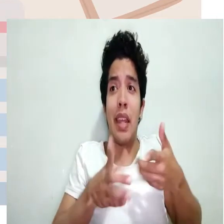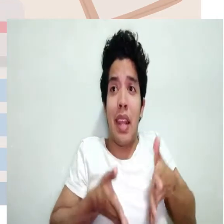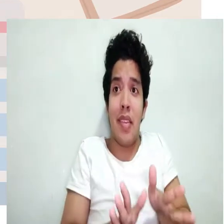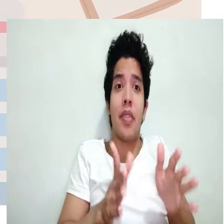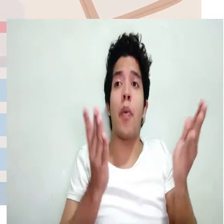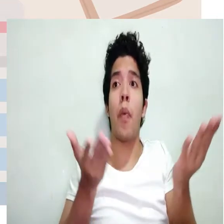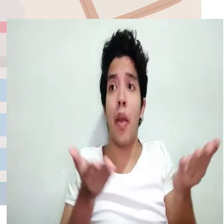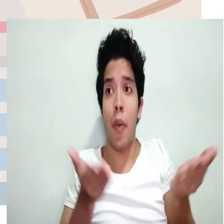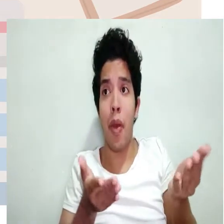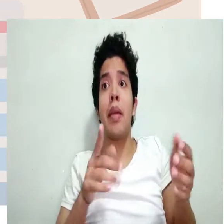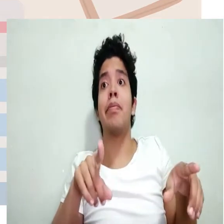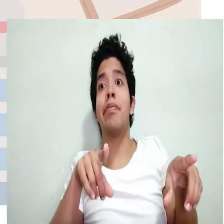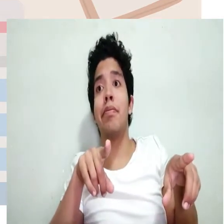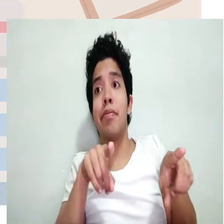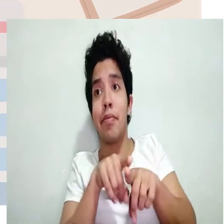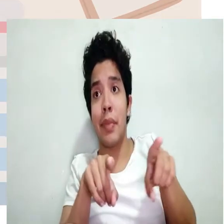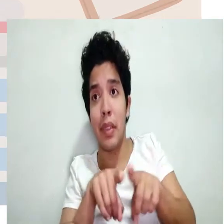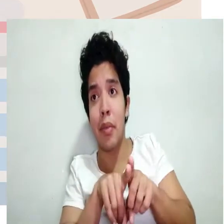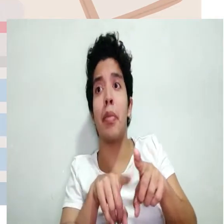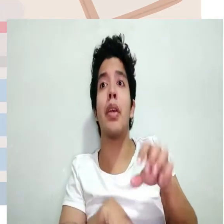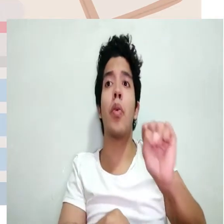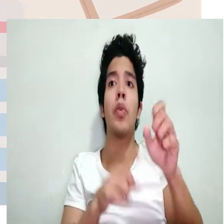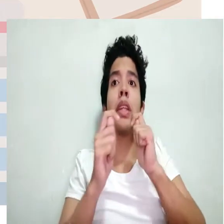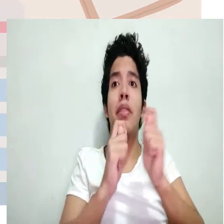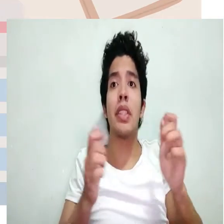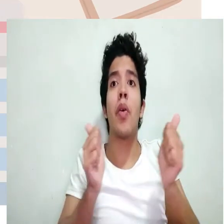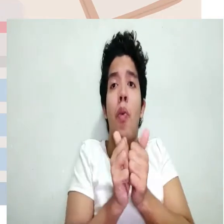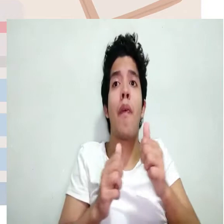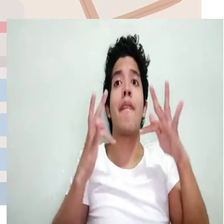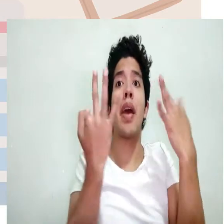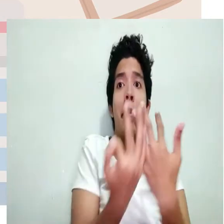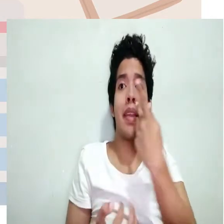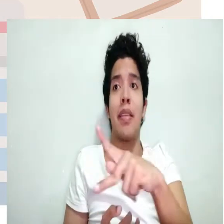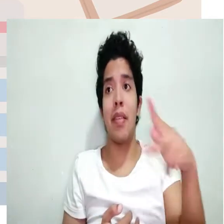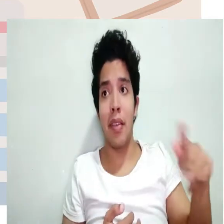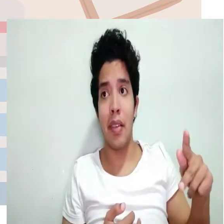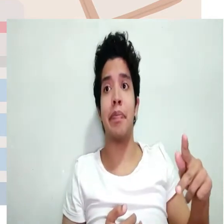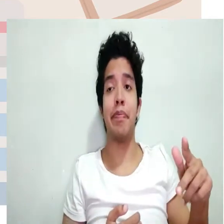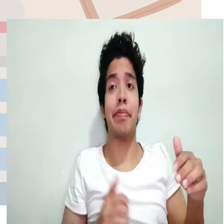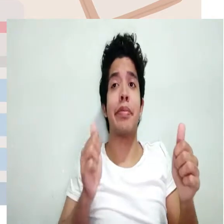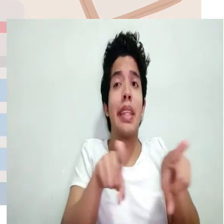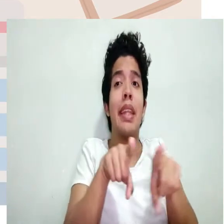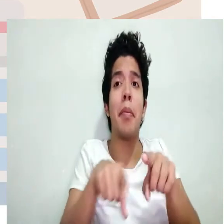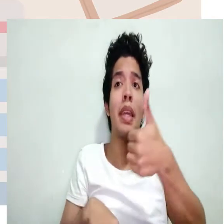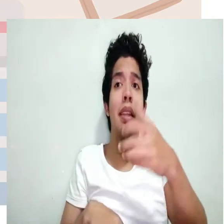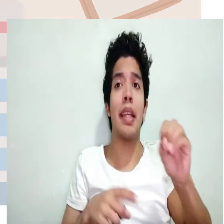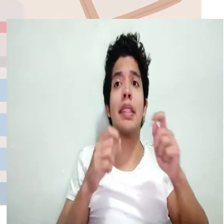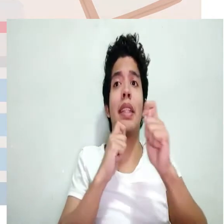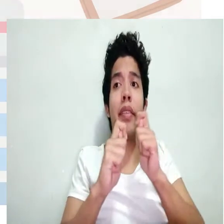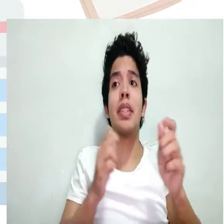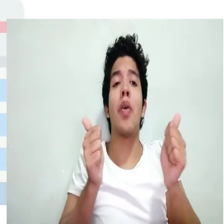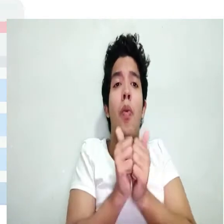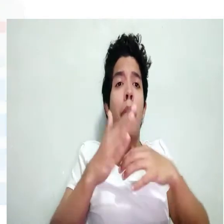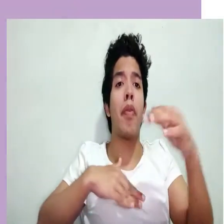adolescentes grávidas, 3 entrevistas com puérperas, 8 com familiares e 10 entrevistas com profissionais